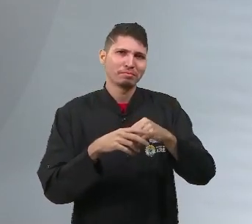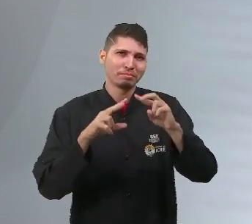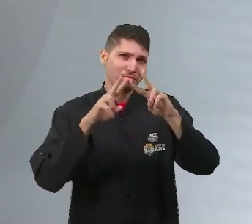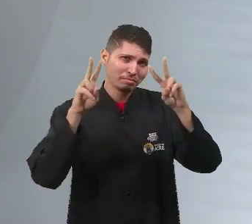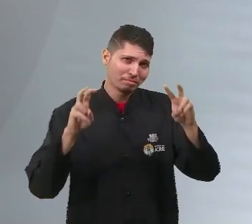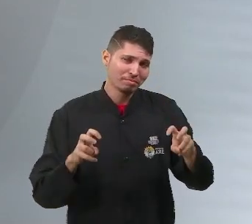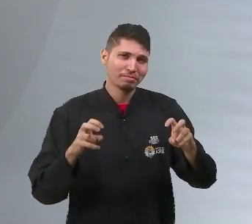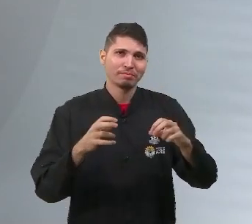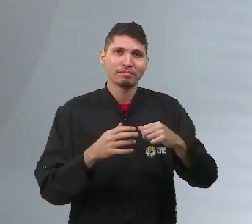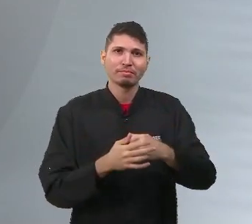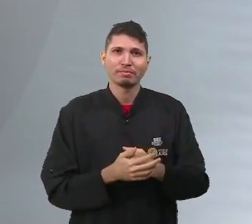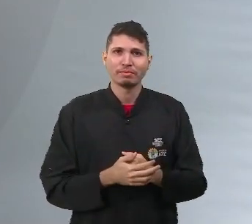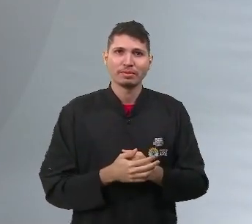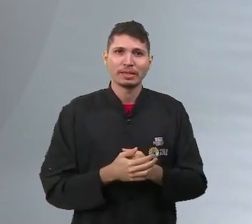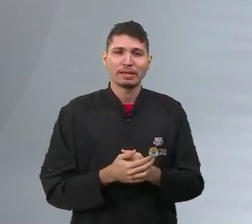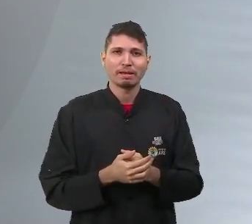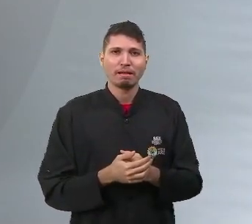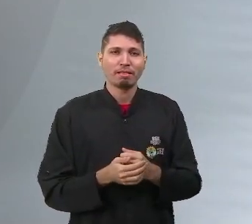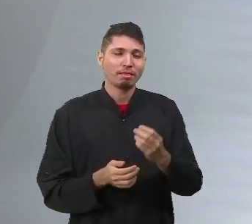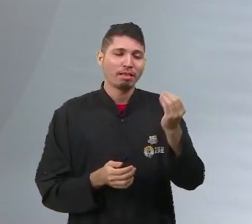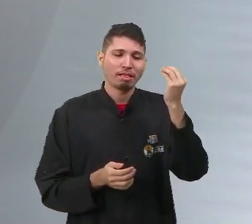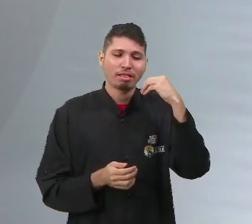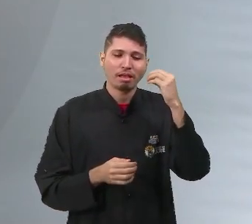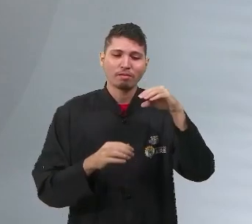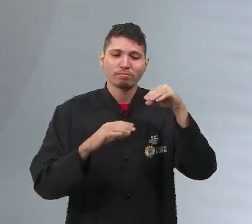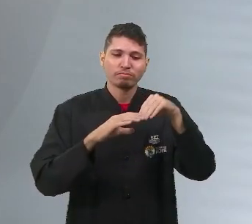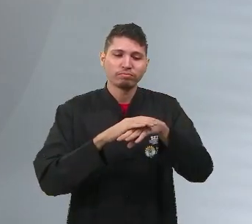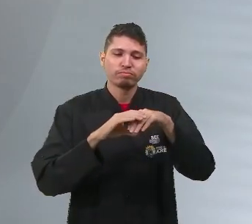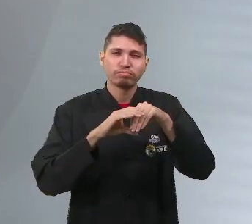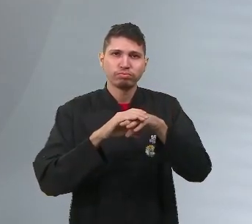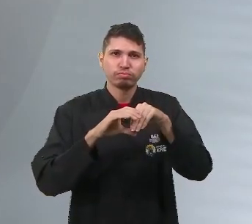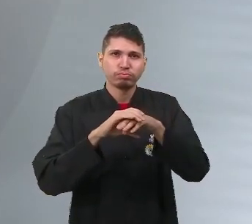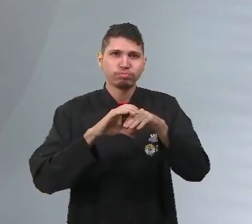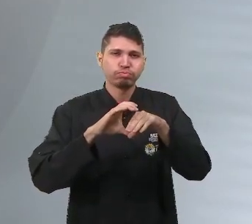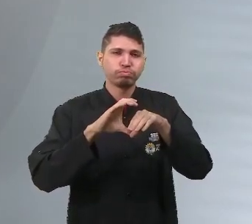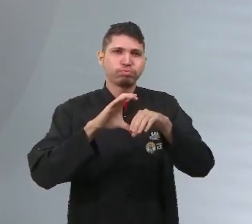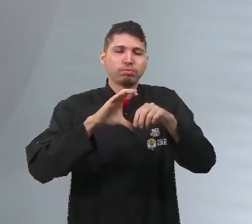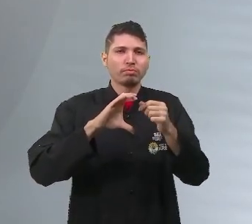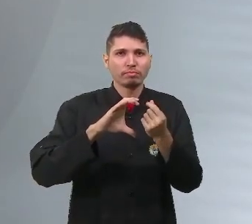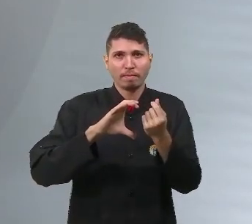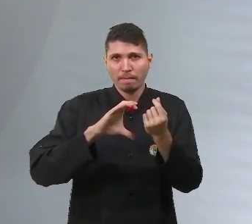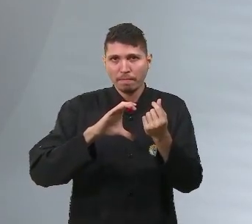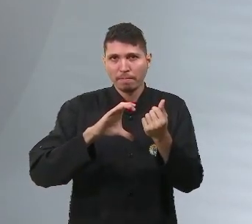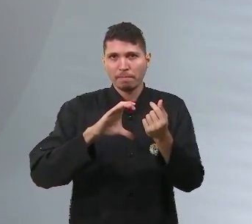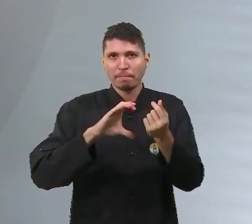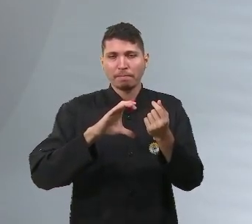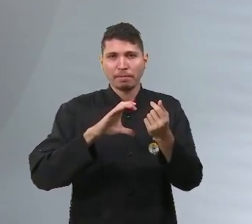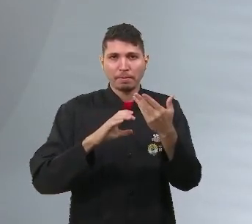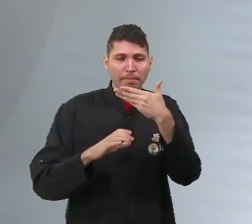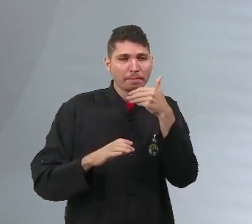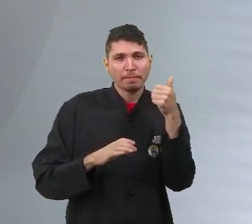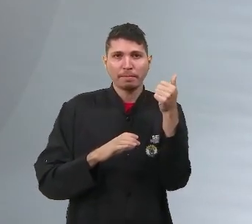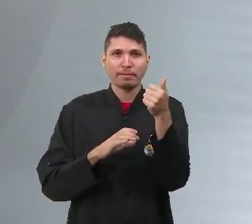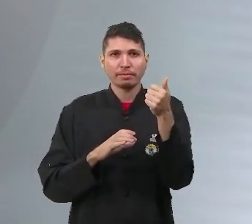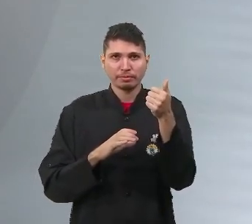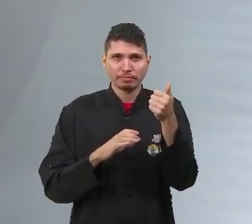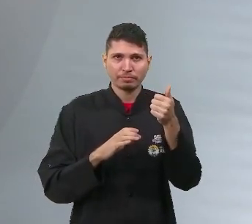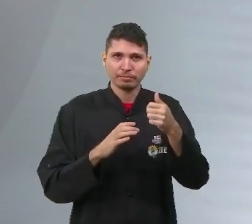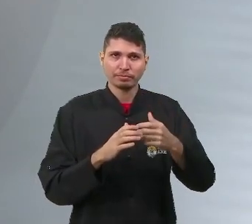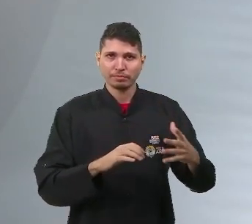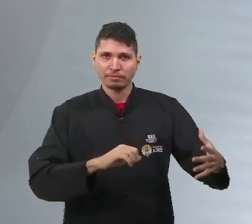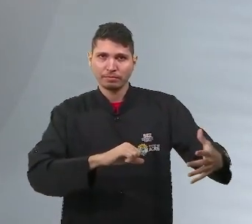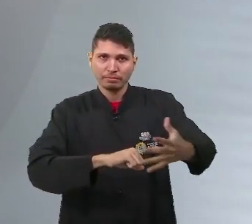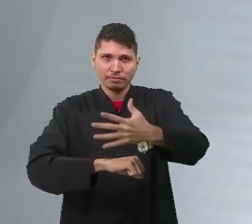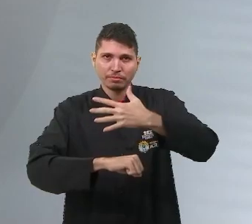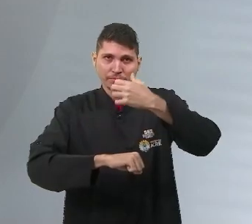a necessidade de obtenção de lucro. E é isso que o mercantilismo pregava, só que no sentido mais comercial, E o colonialismo